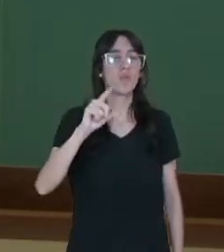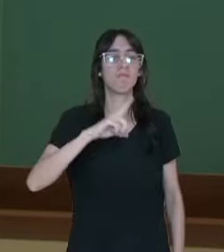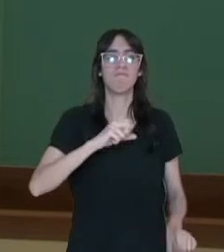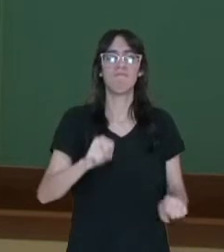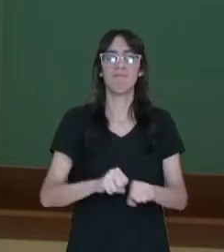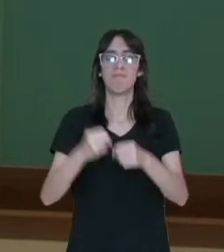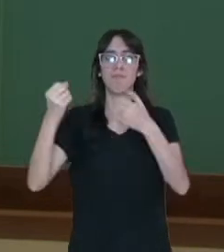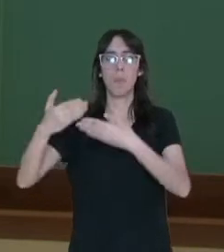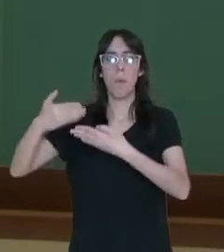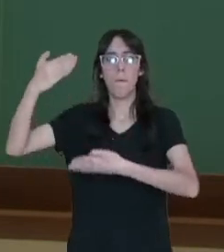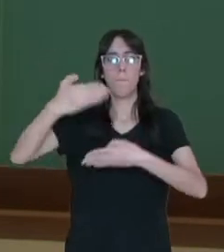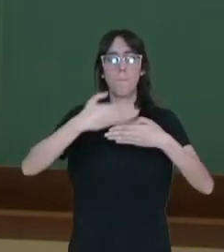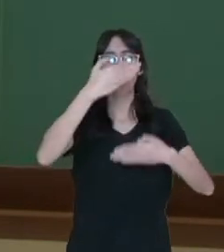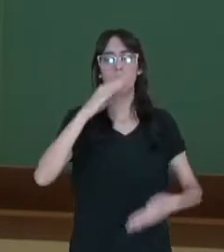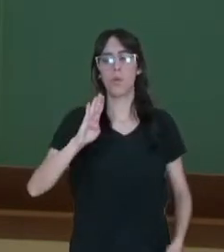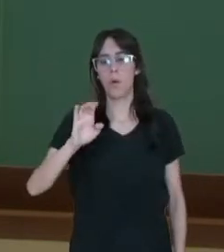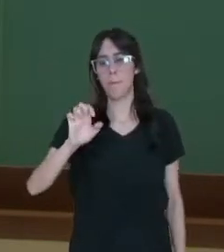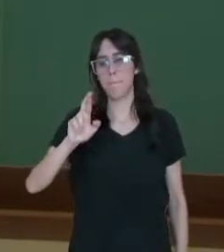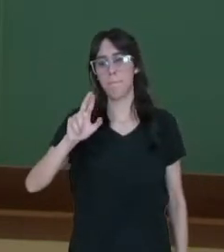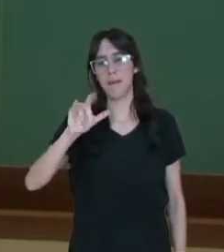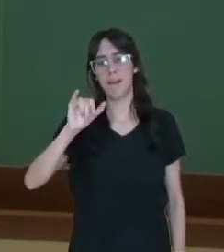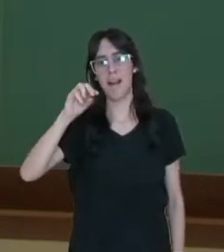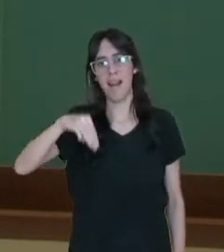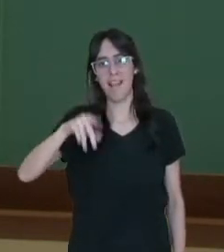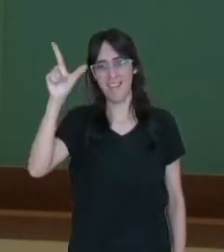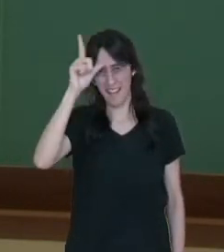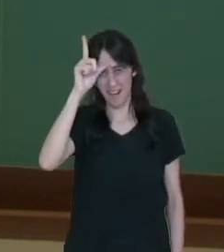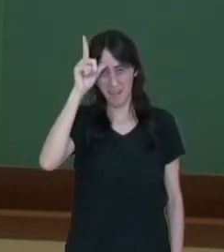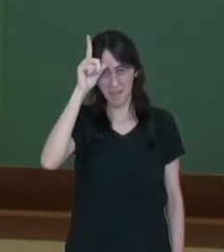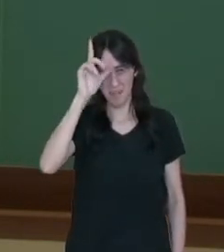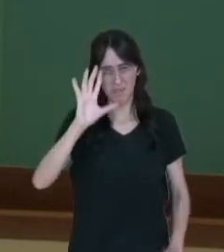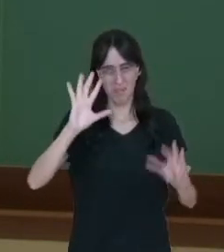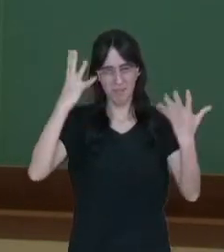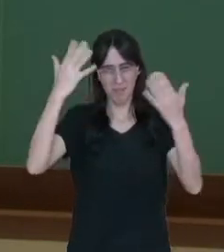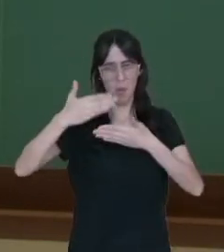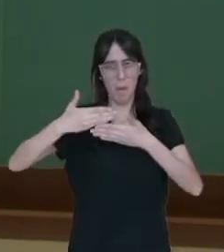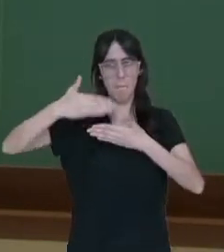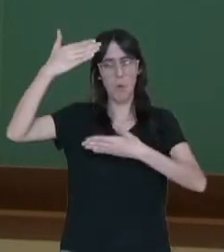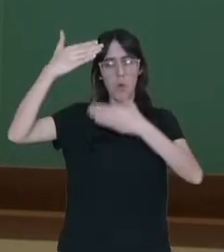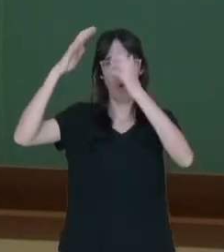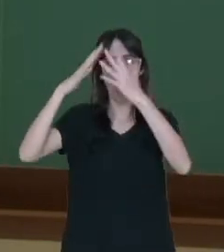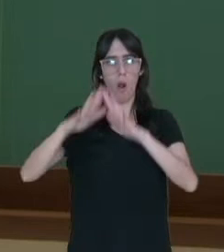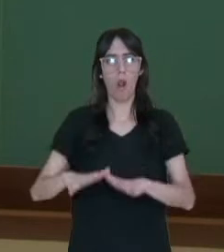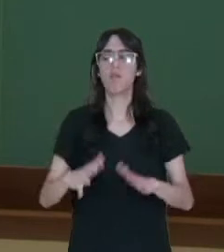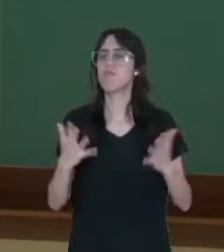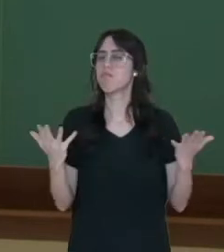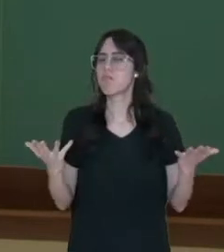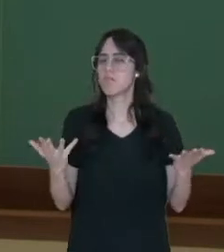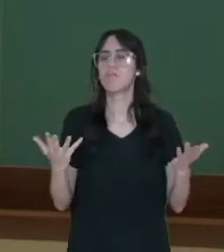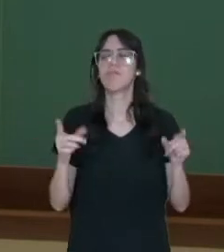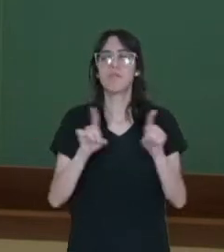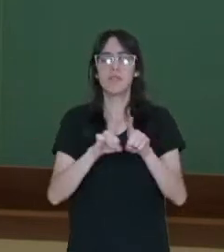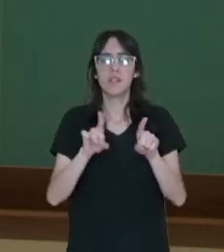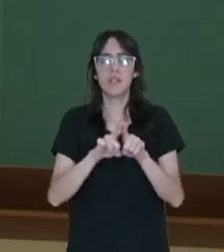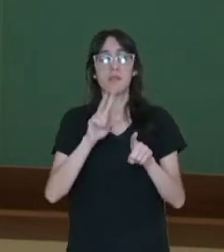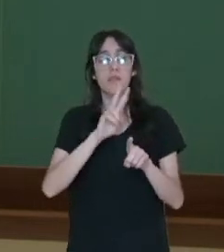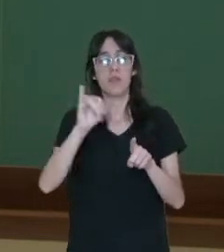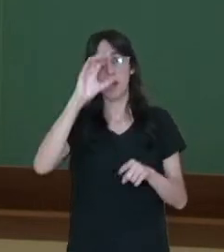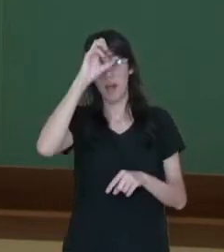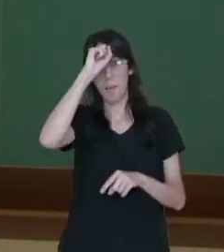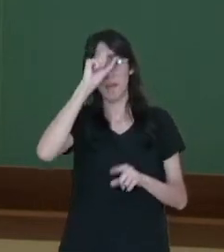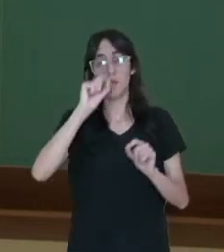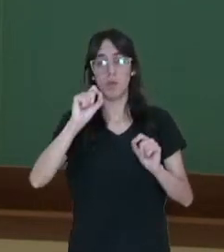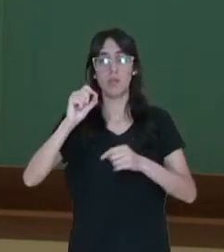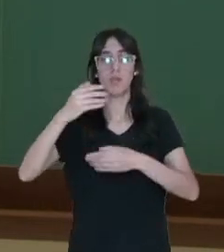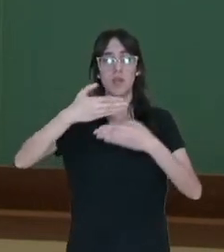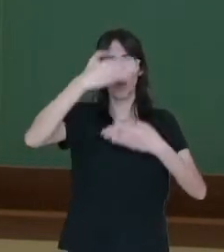Muro de Berlim. Lembra que foi o Muro de Berlim? Vamos conversar um pouco sobre isso. E ainda, vamos relacionar aí o evento da queda